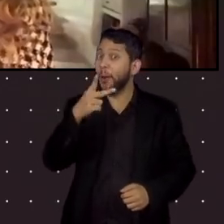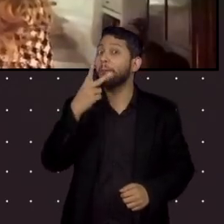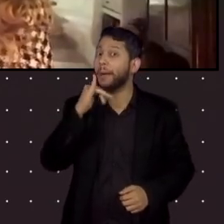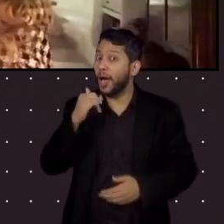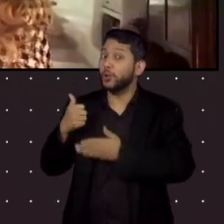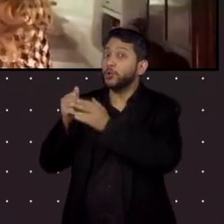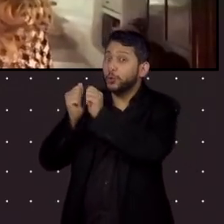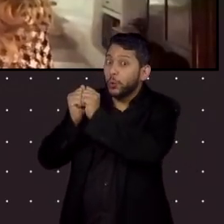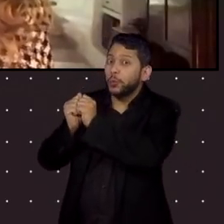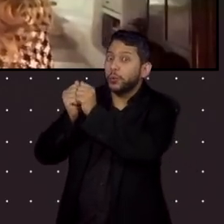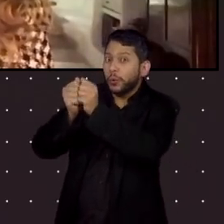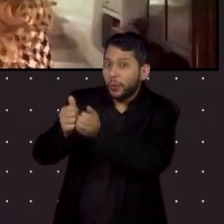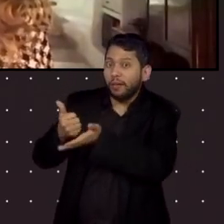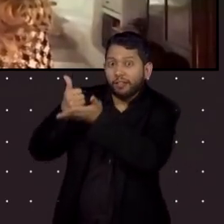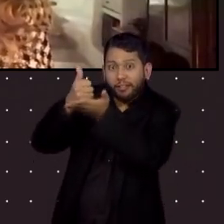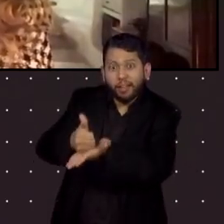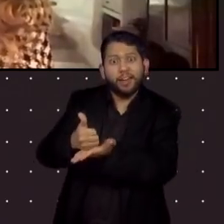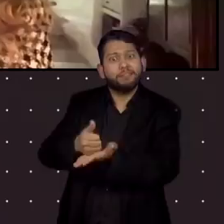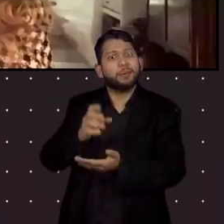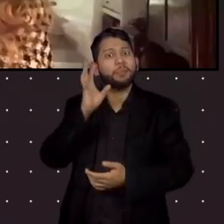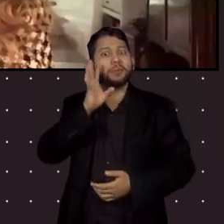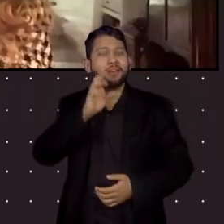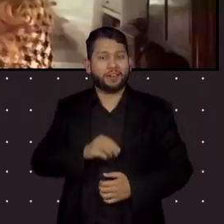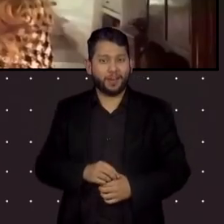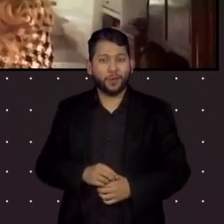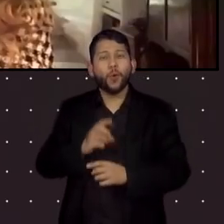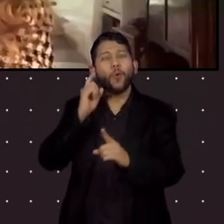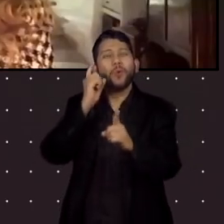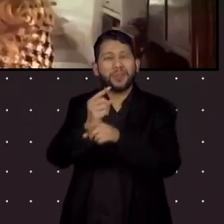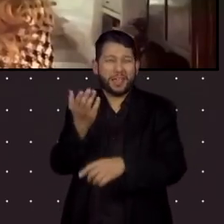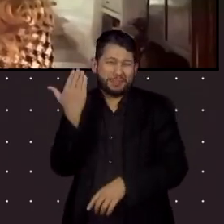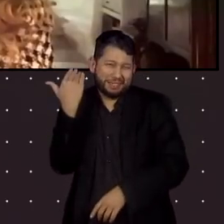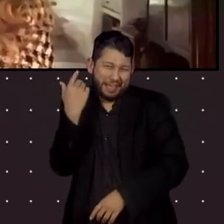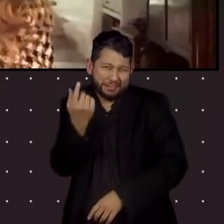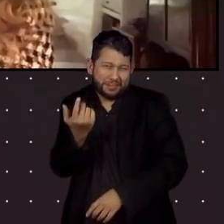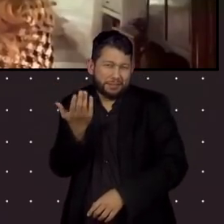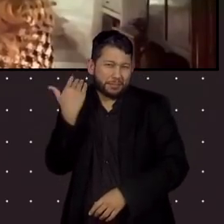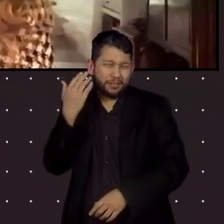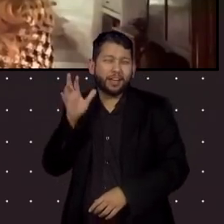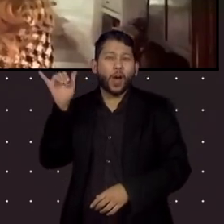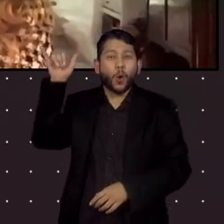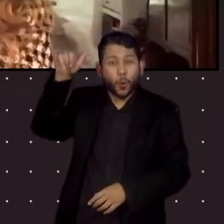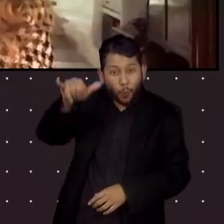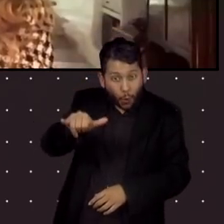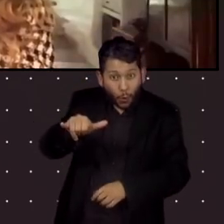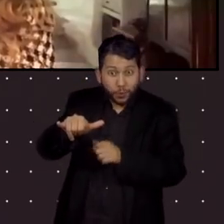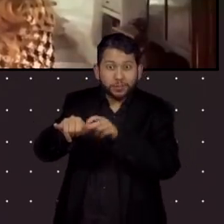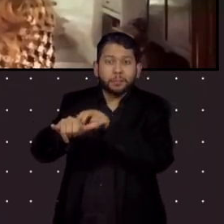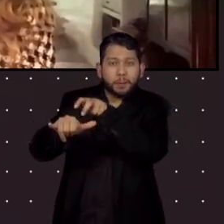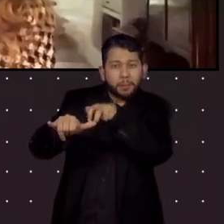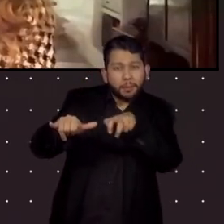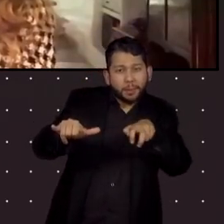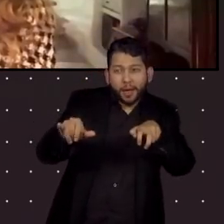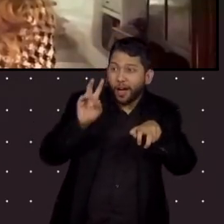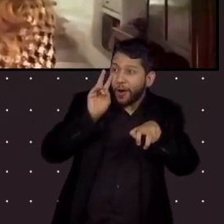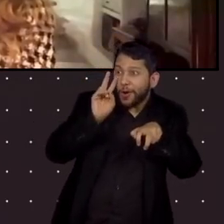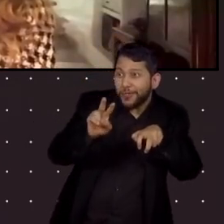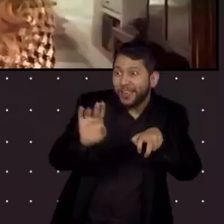levava. Muito legal. Eu encontrei contigo há pouco tempo no aeroporto. Estou muito feliz, cara, de